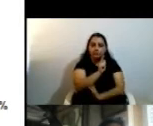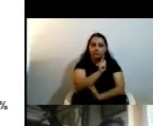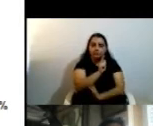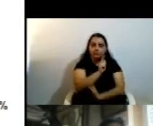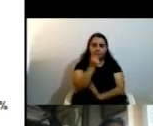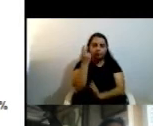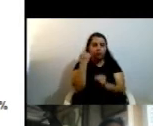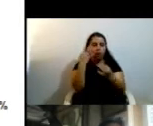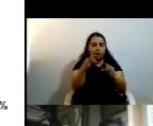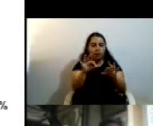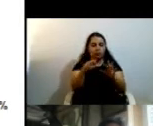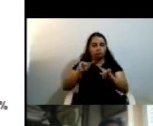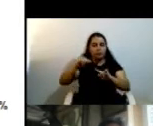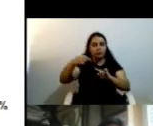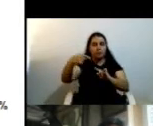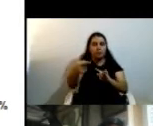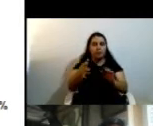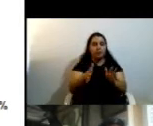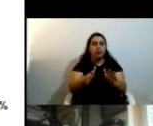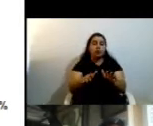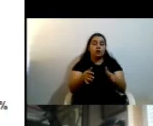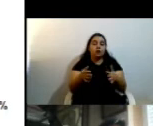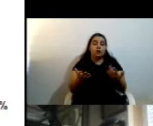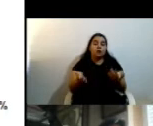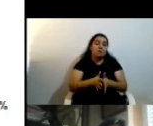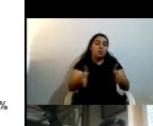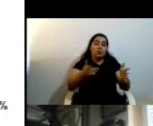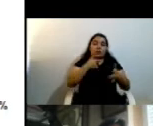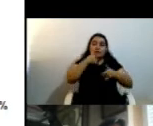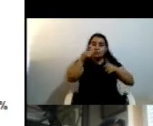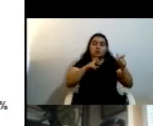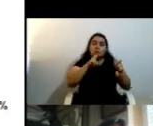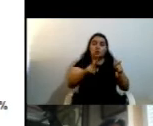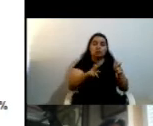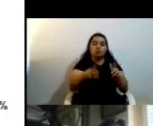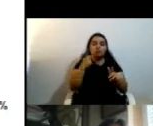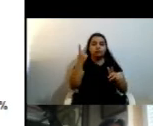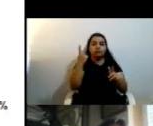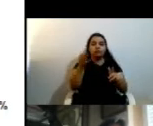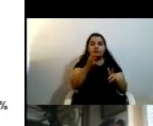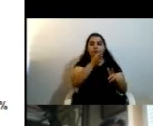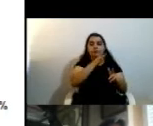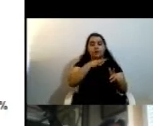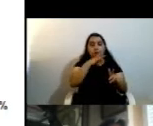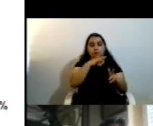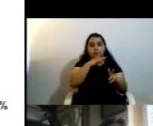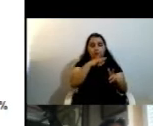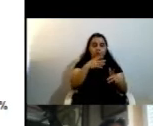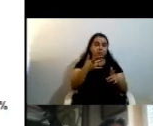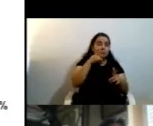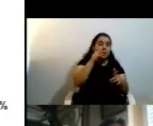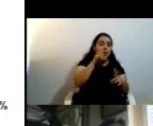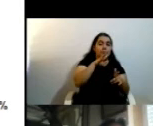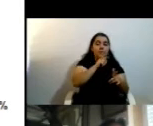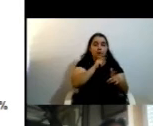a maioria das pessoas que responderam a este questionário disseram que viviam com a família de origem, ou seja, com os seus pais, com as suas